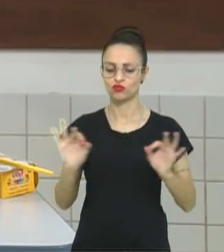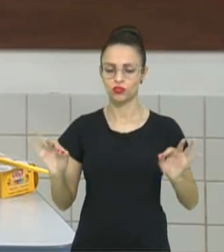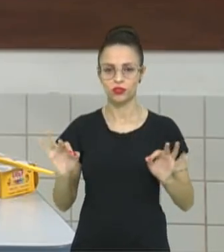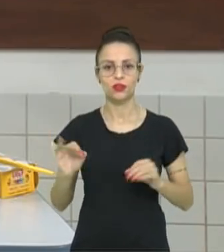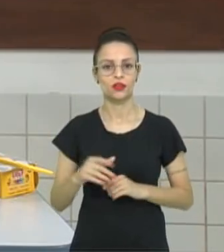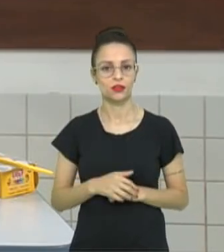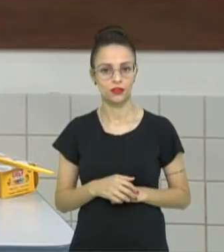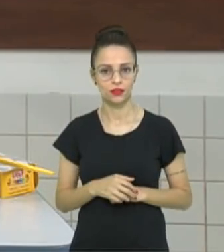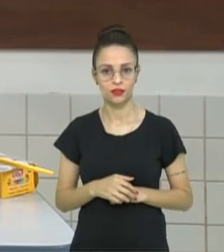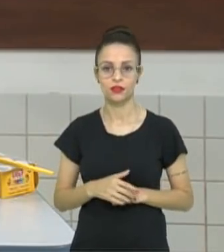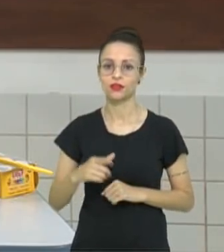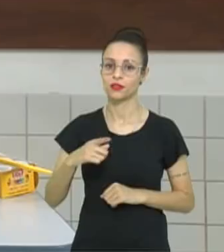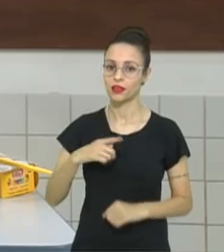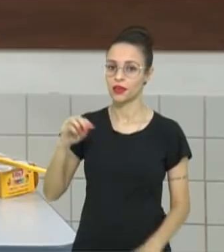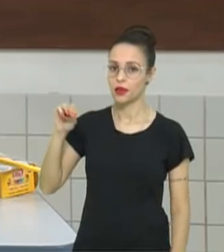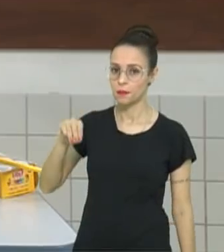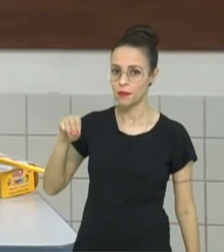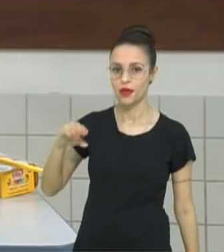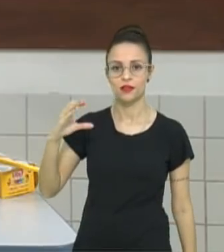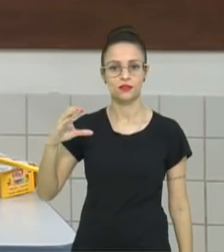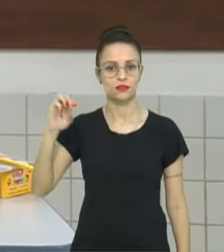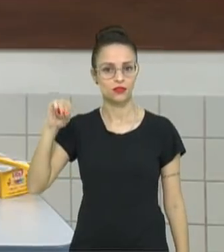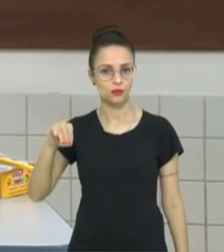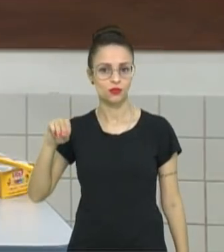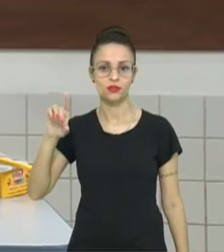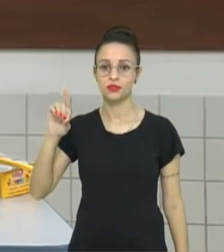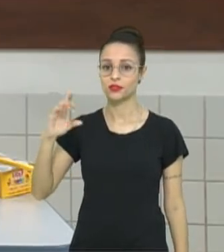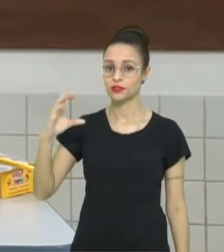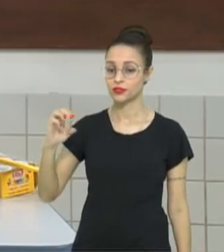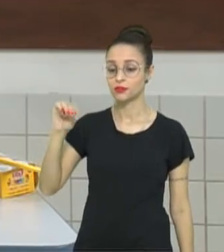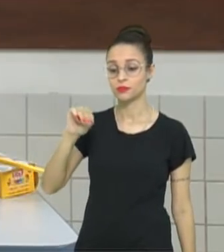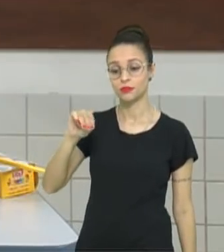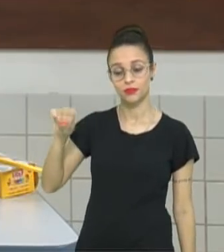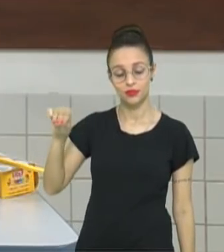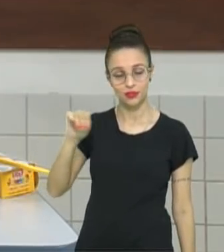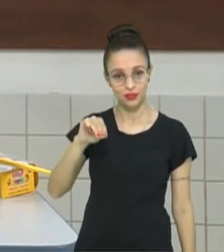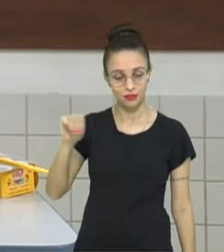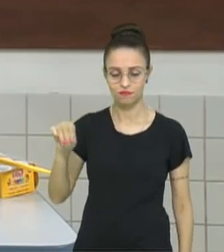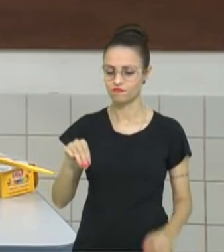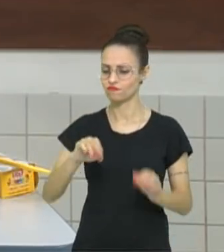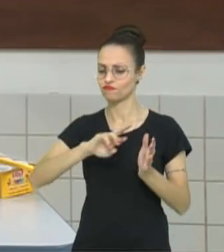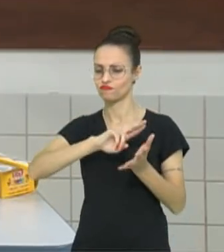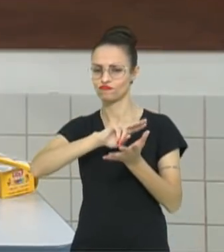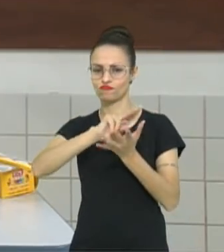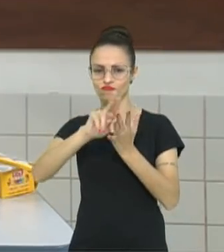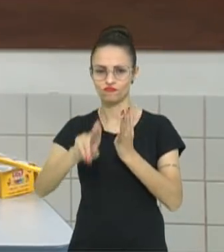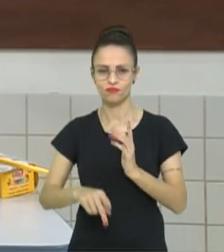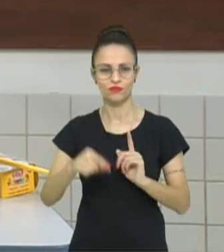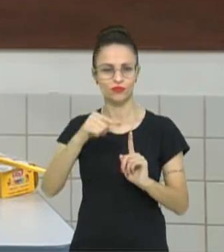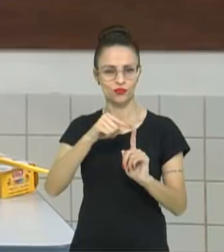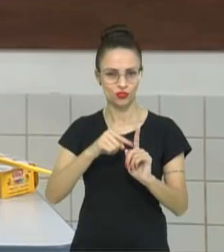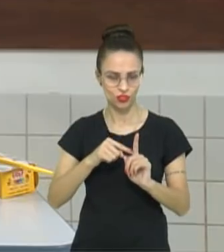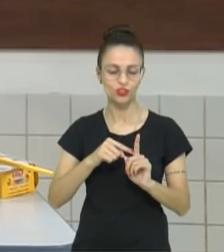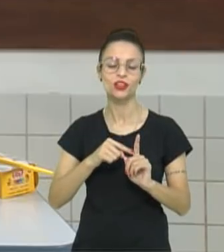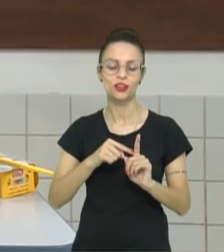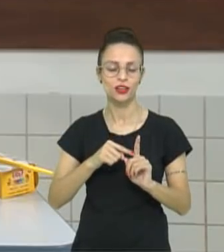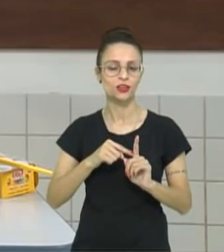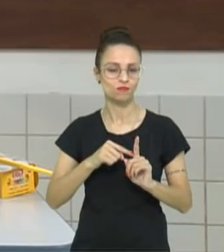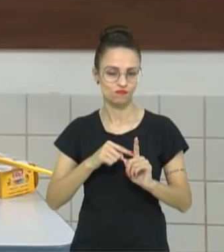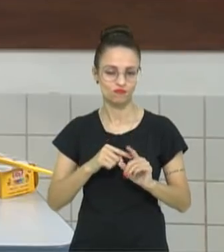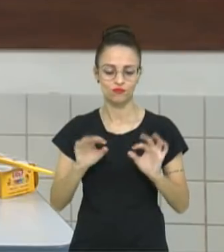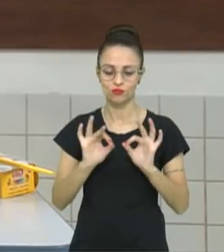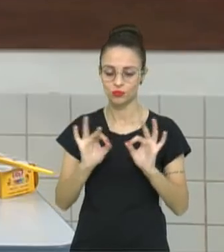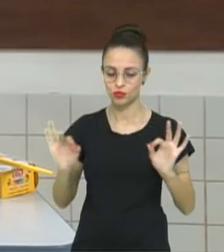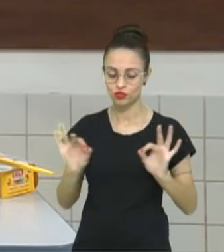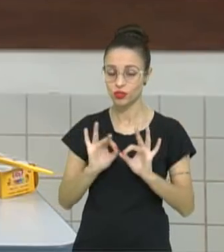temos né, metros, centímetros, decímetros, milímetros, enfim, todas aquelas unidades que a gente já